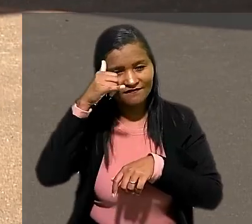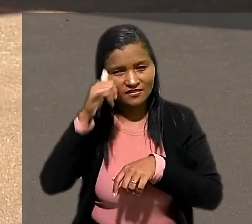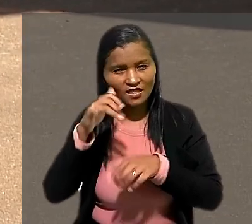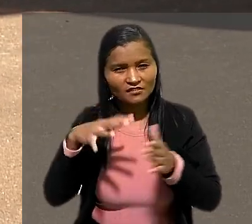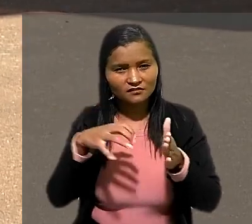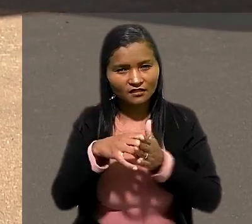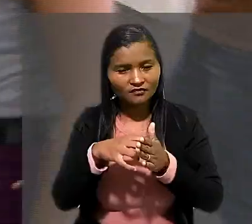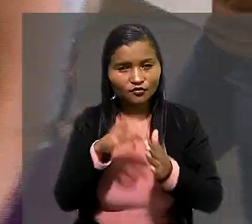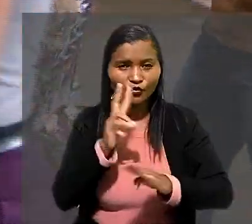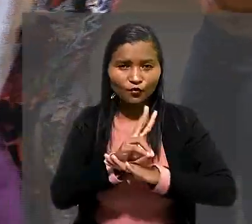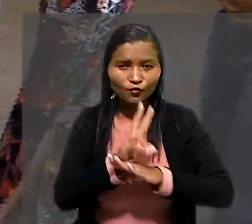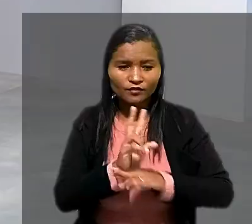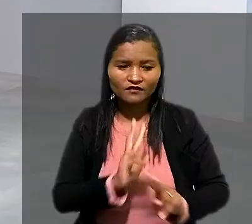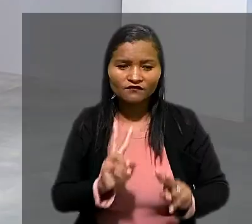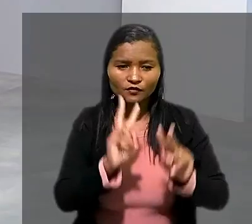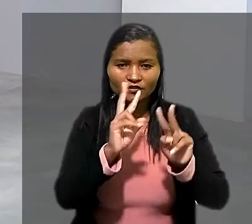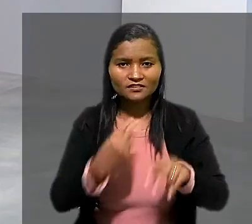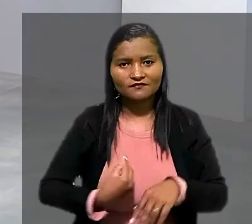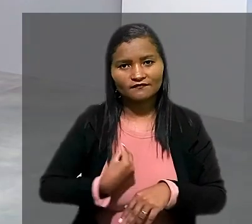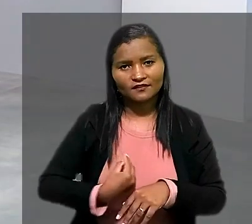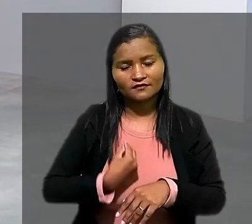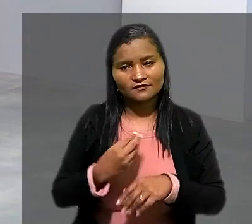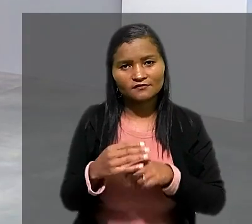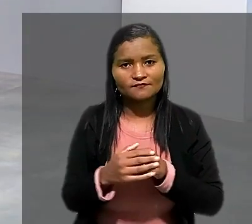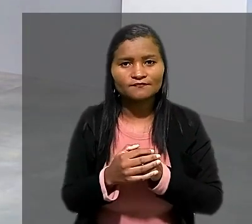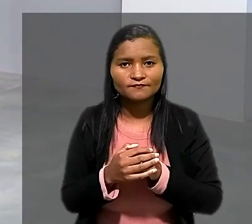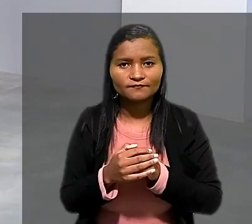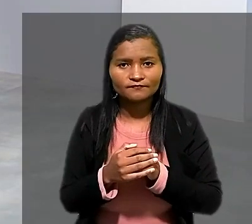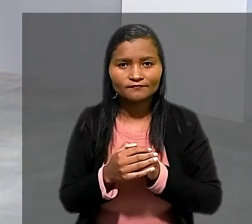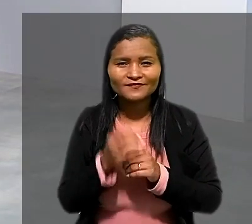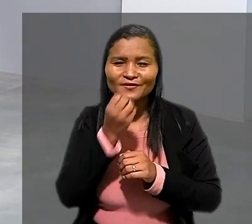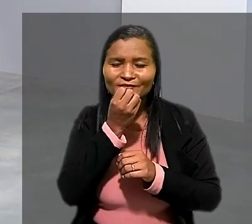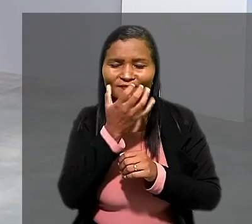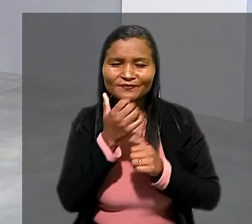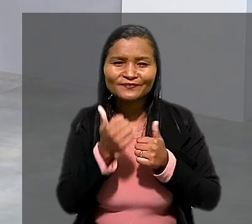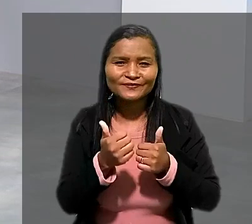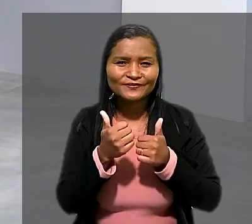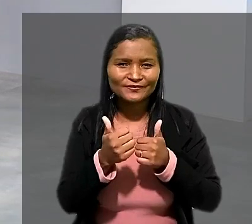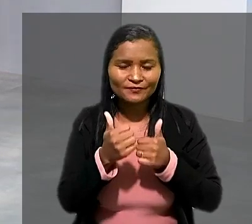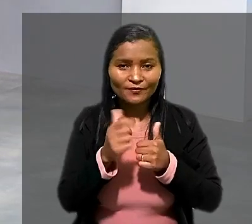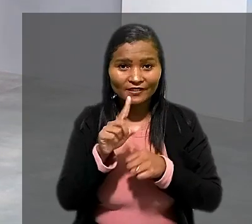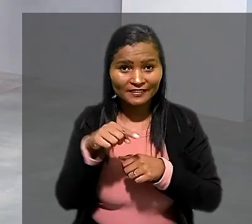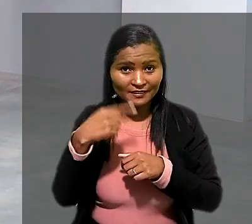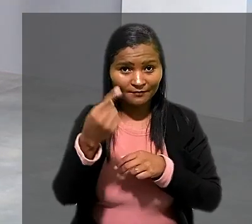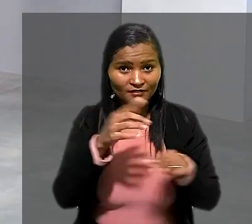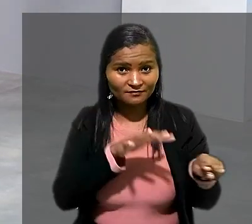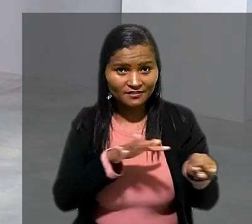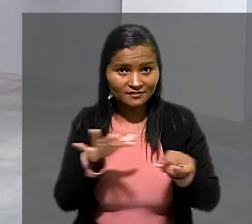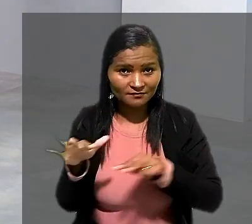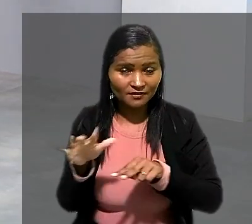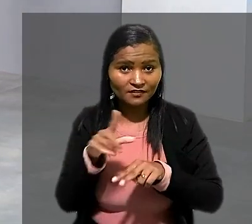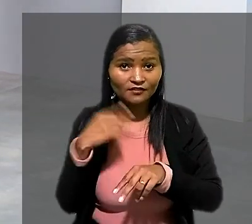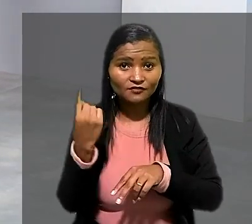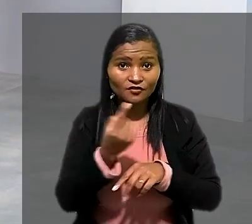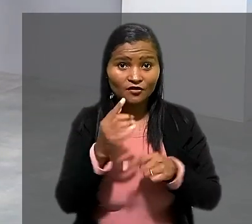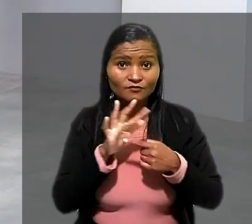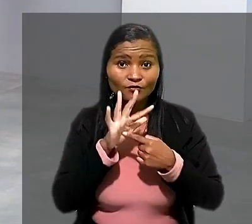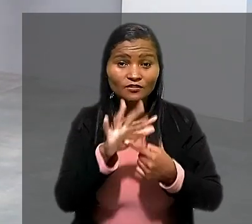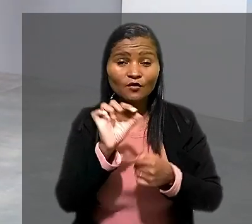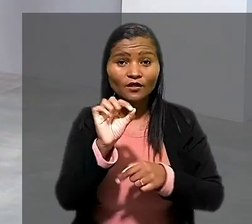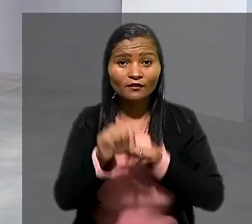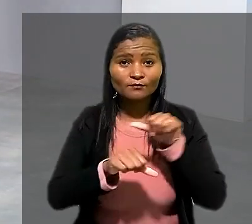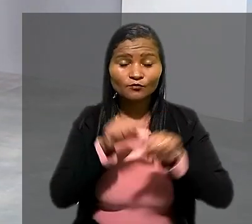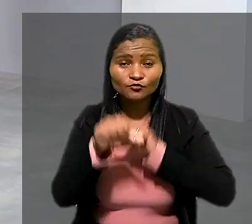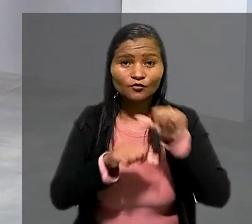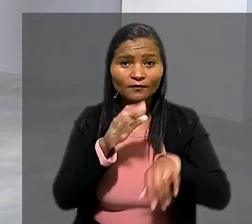prevenir incidentes, preserva e valoriza vidas. Muito bom, né, Anderson? E na próxima semana, nós vamos